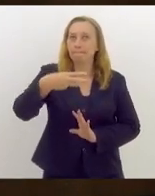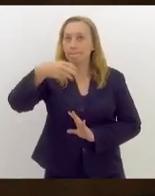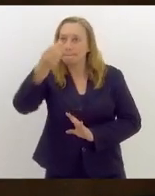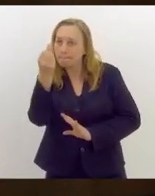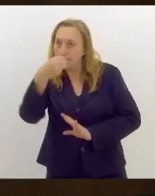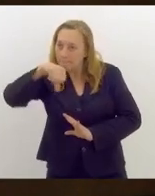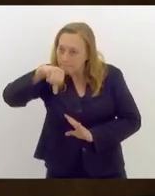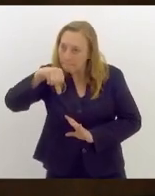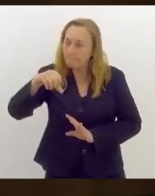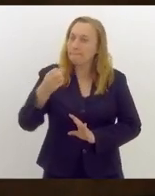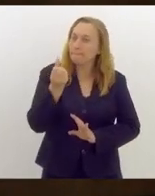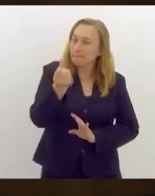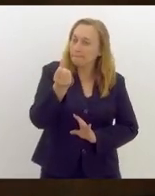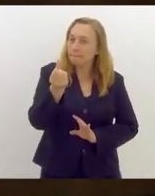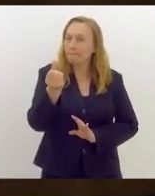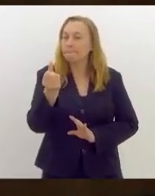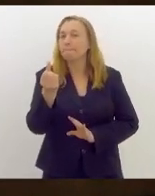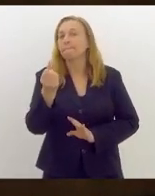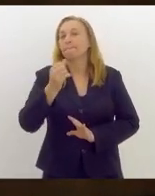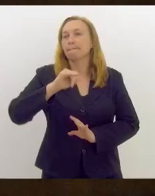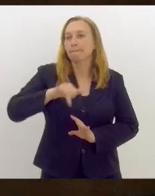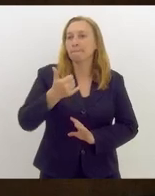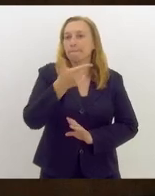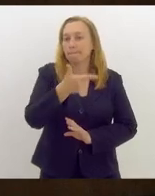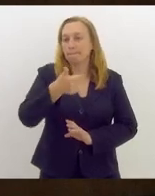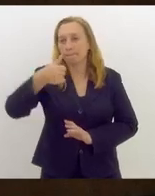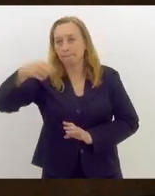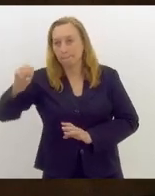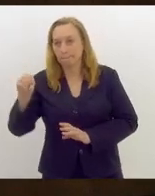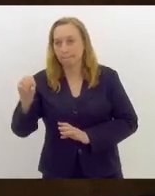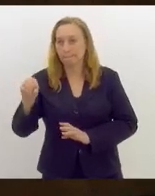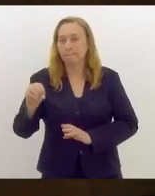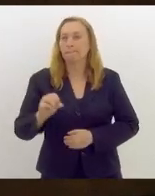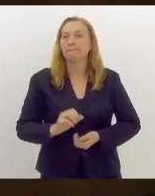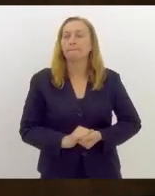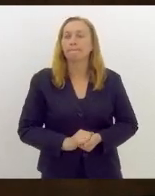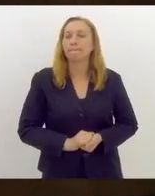de 6 de janeiro de 2010 que